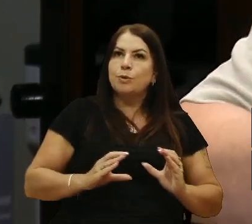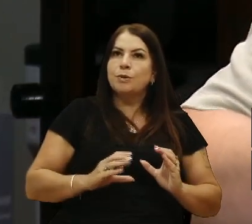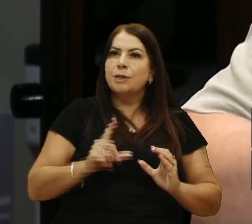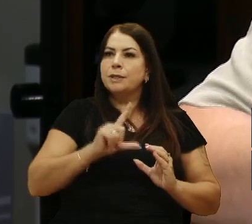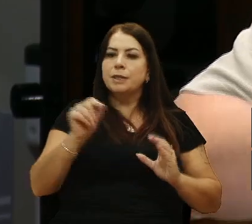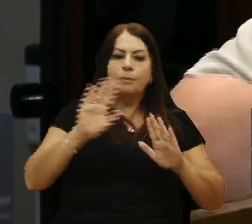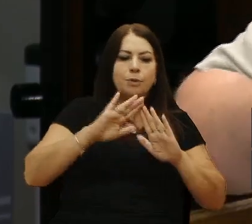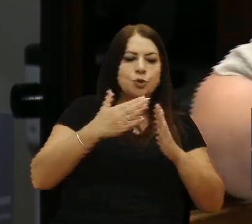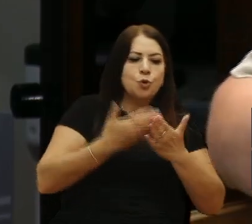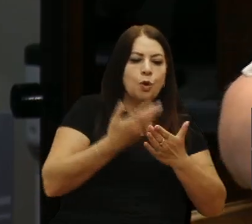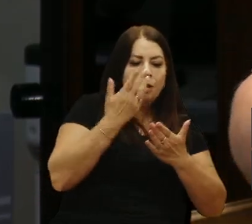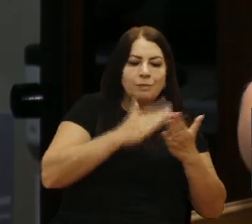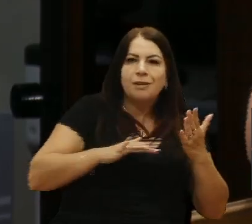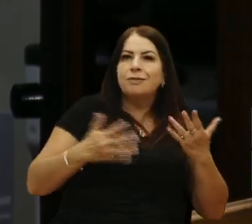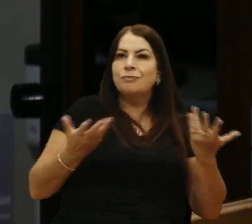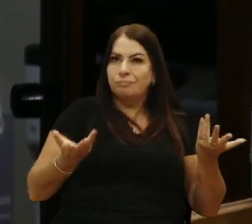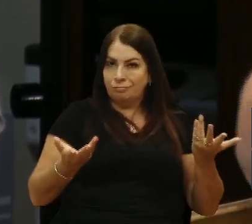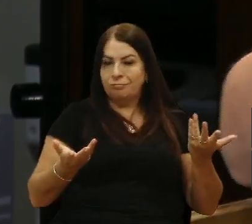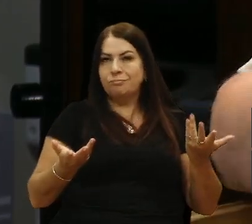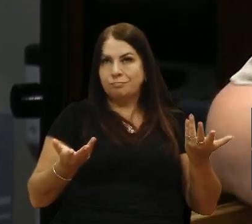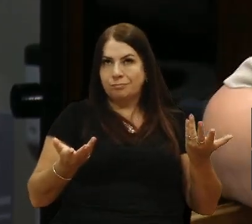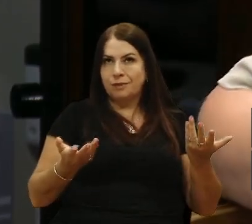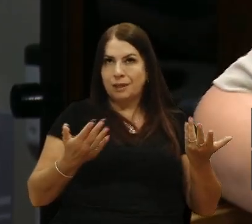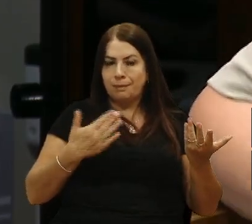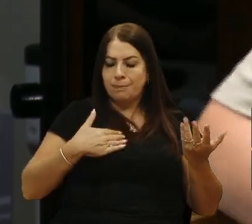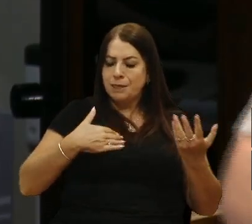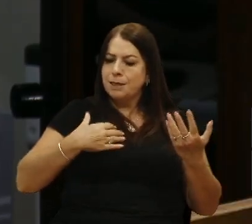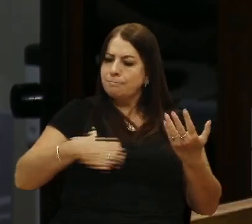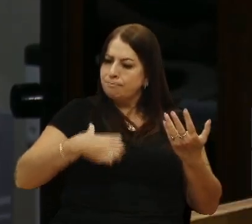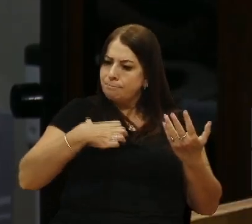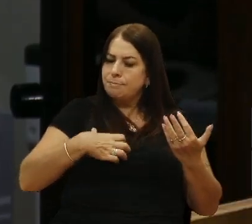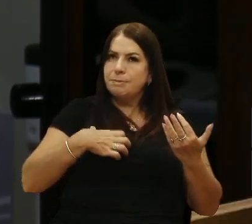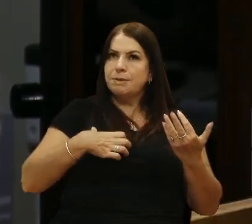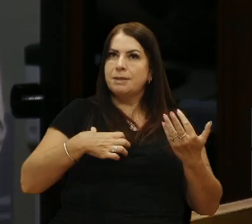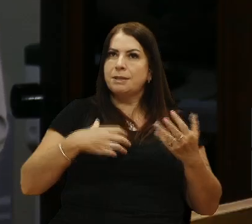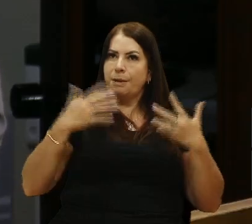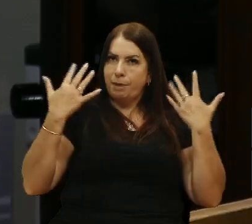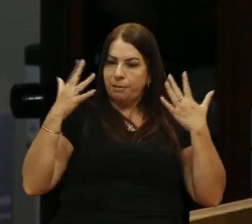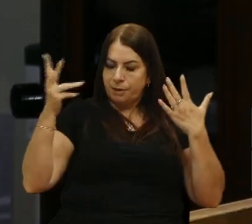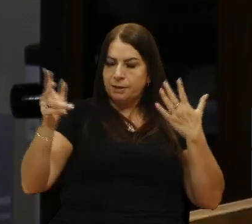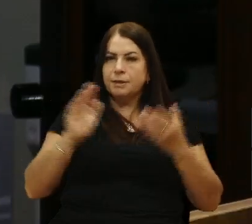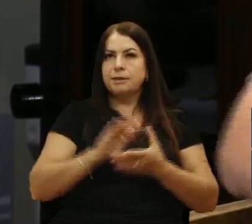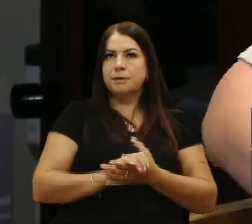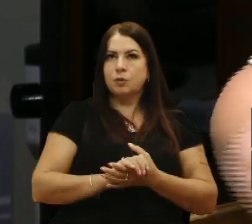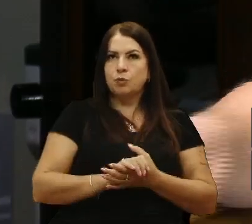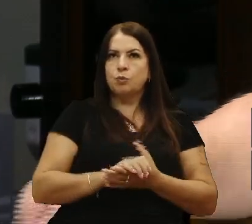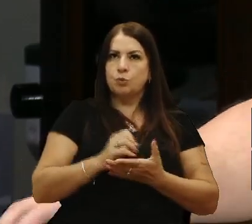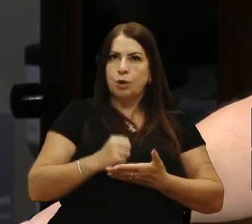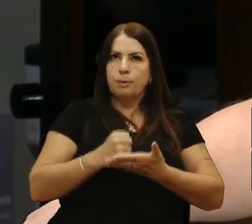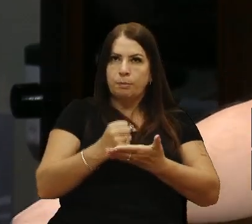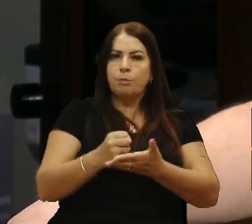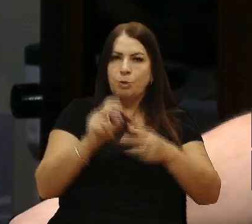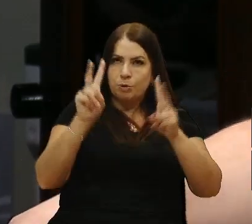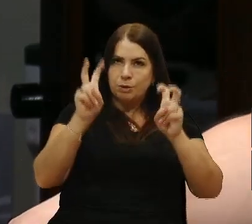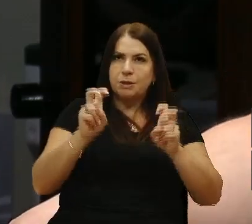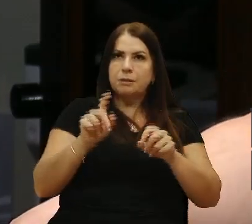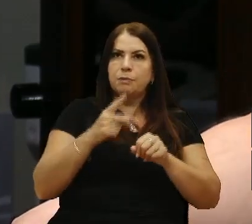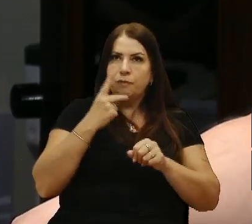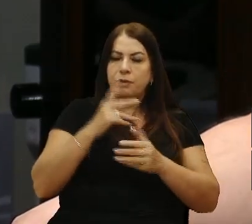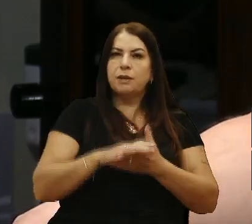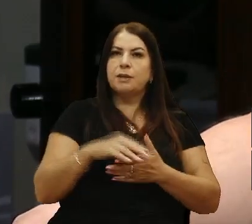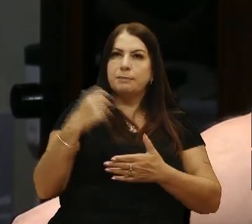uma escola, de uma creche e etc. Então, a minha revolta aqui, minha parabenização à senhora, nosso apoio à sua causa, e